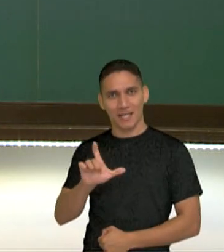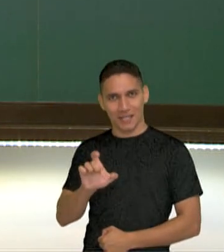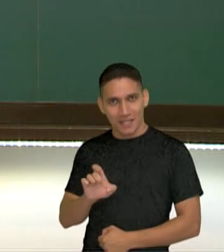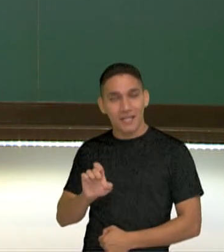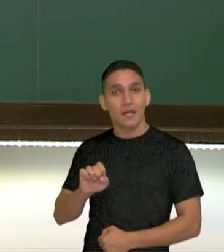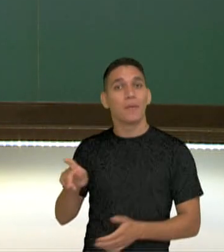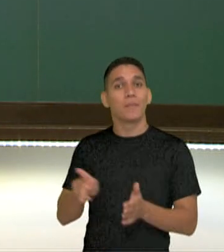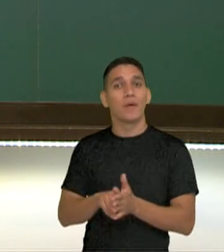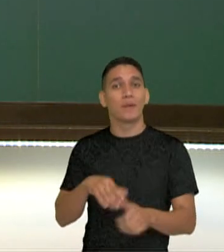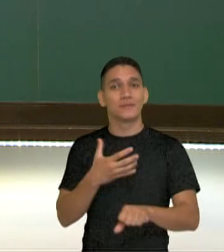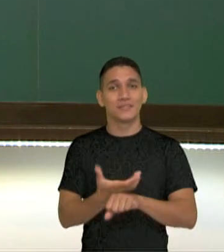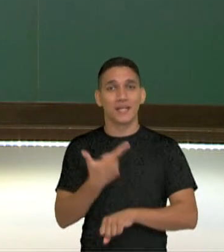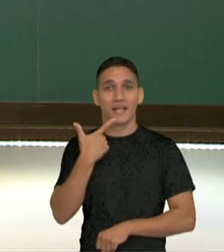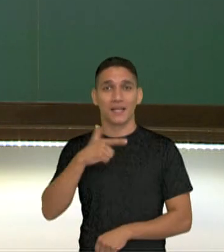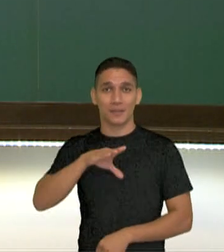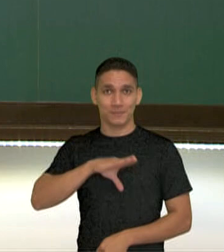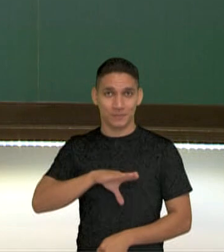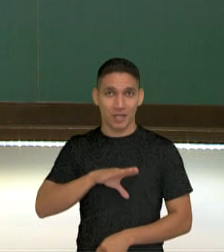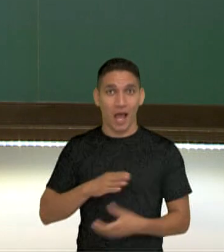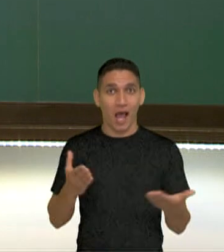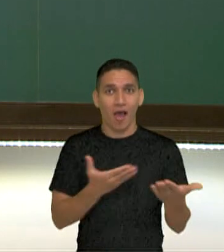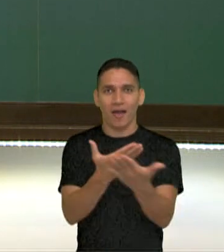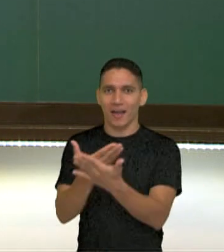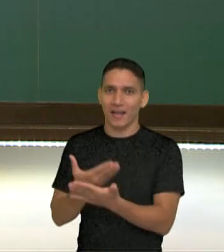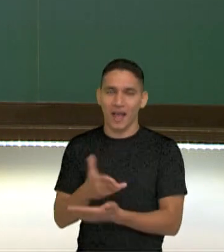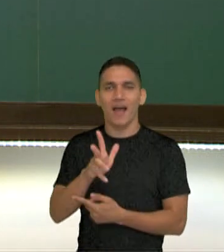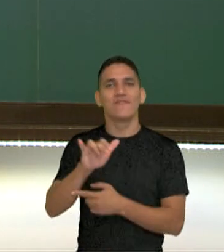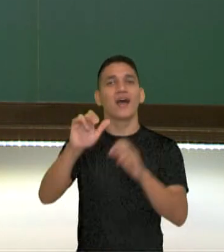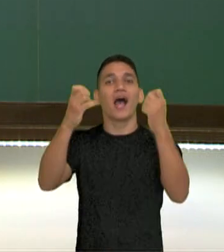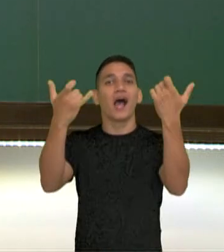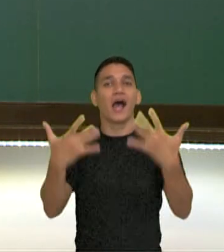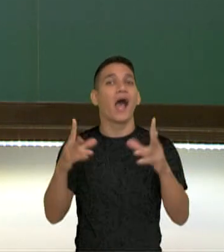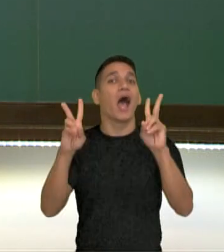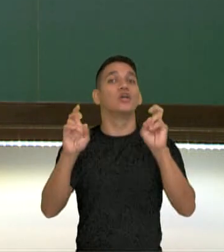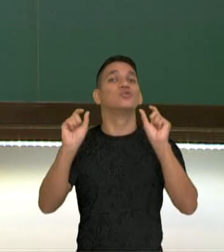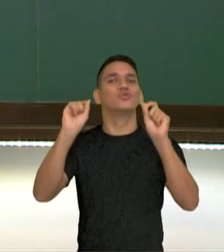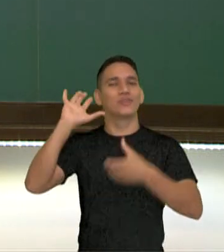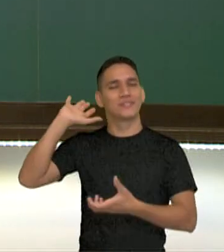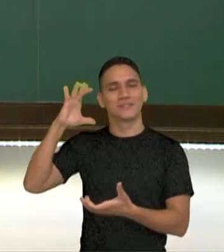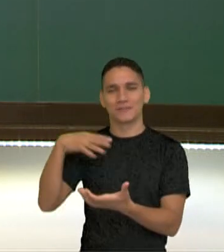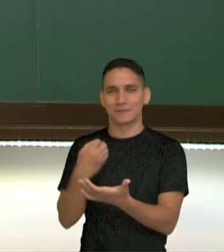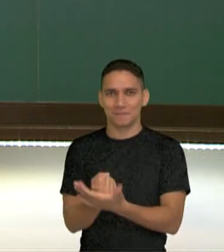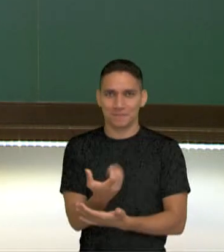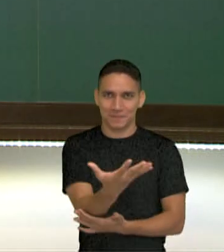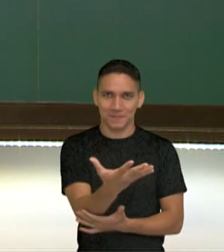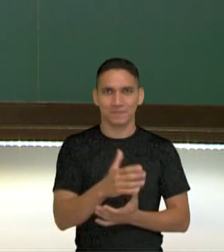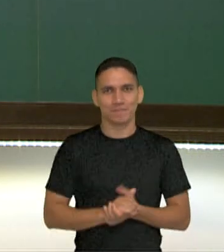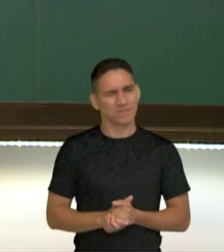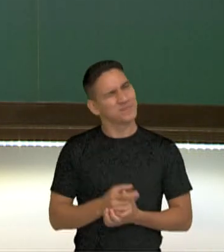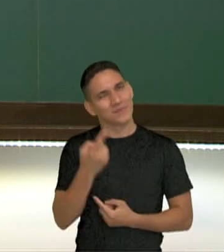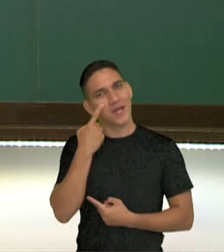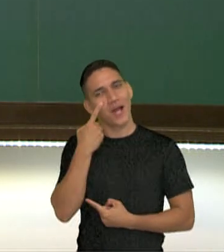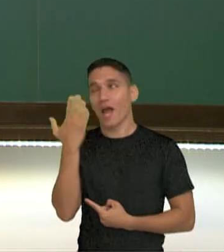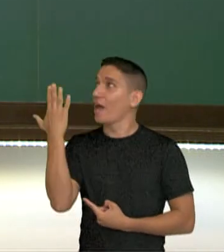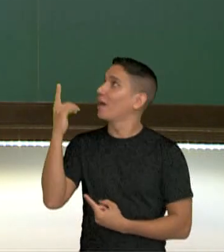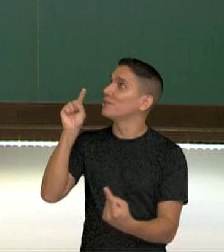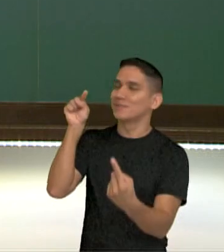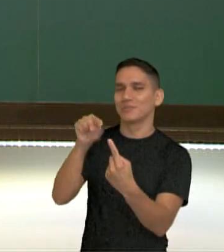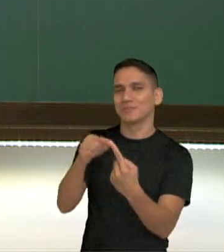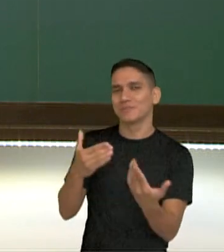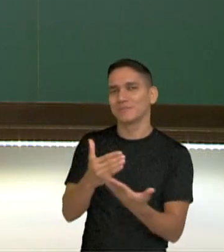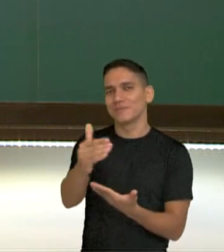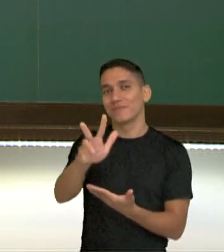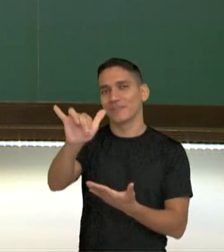de Língua Portuguesa e nesta aula vamos falar sobre podcast. Então, vamos aos objetivos da aula de